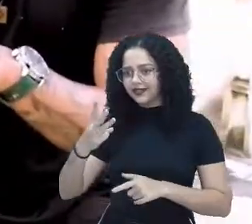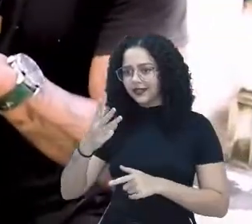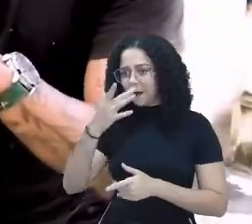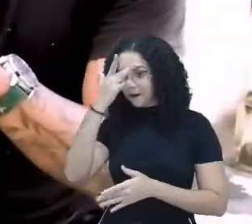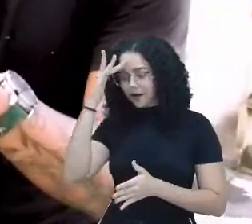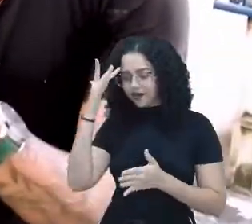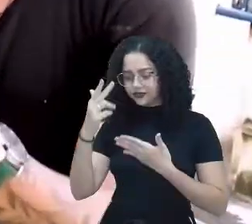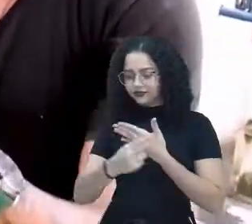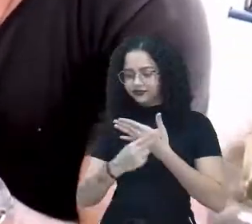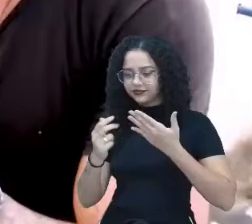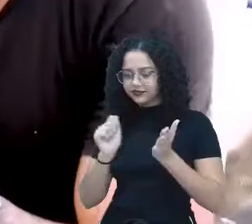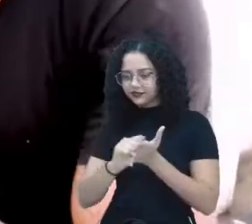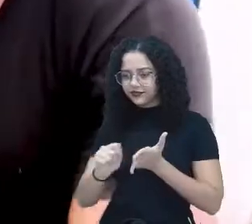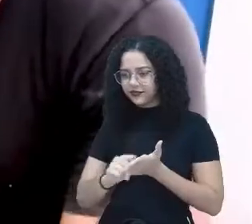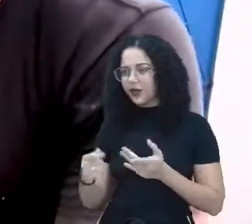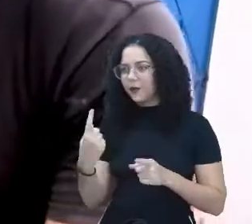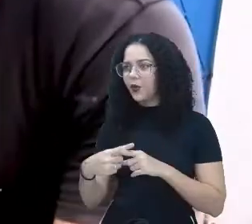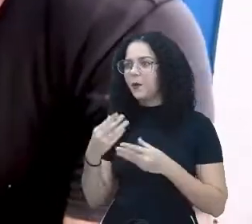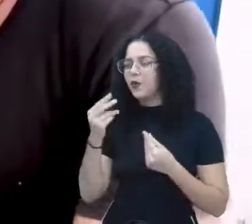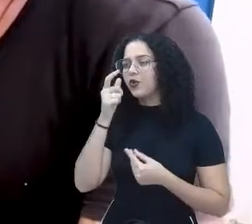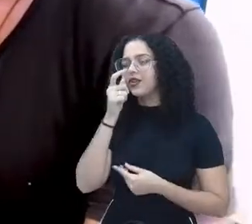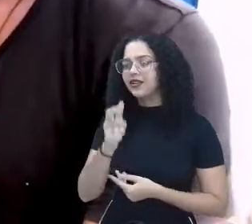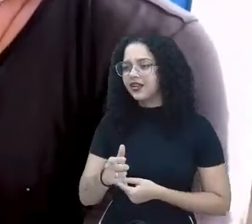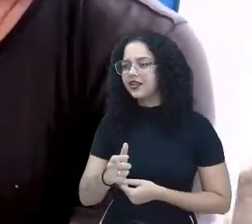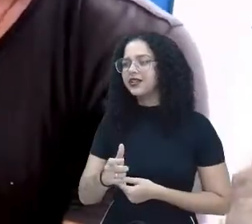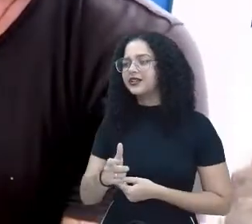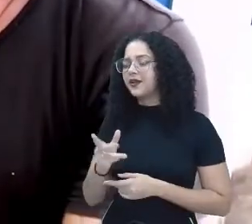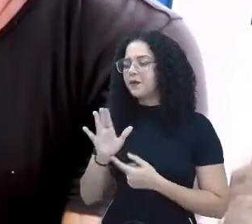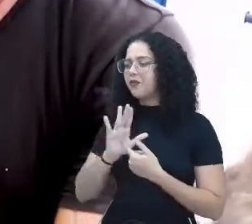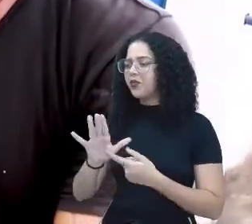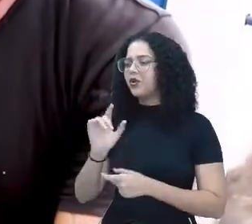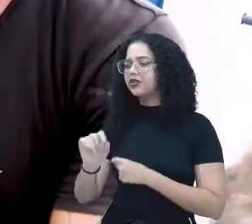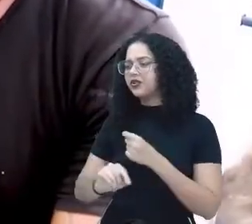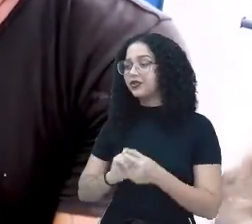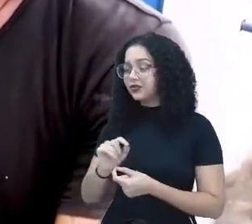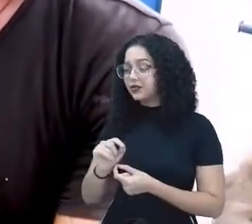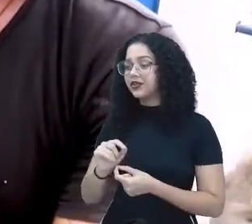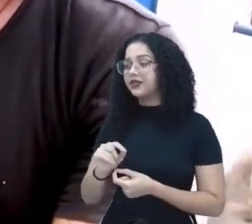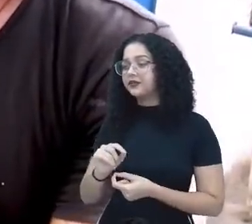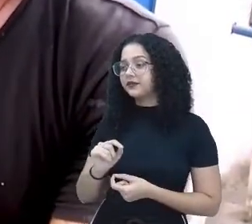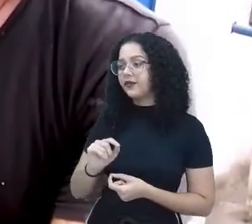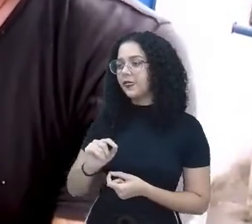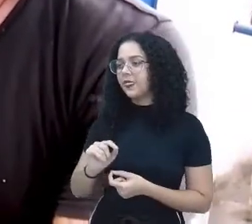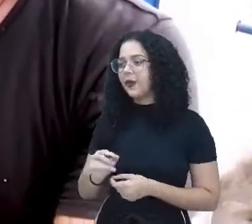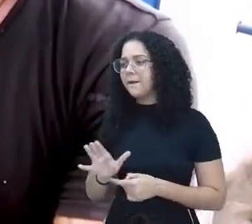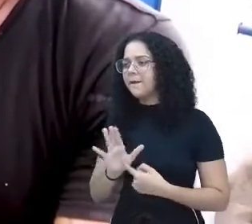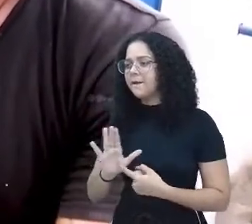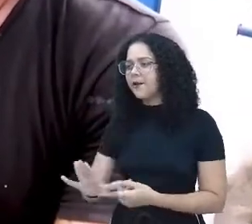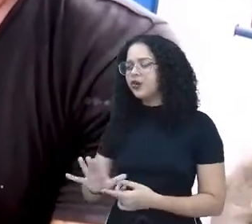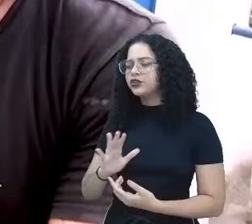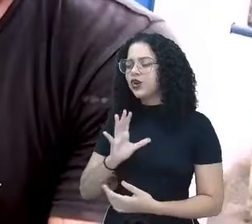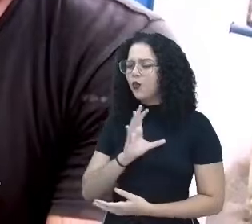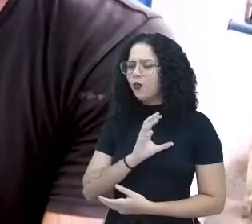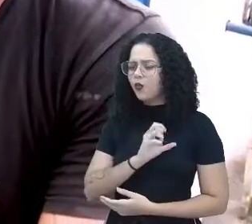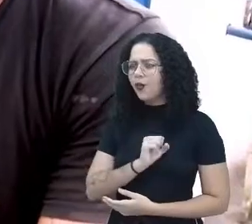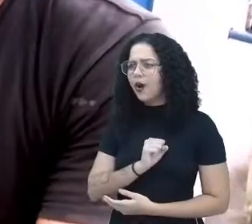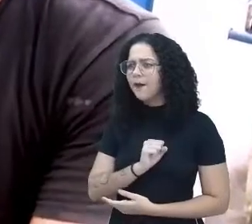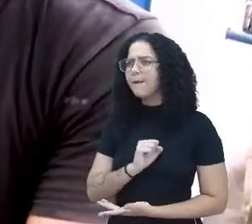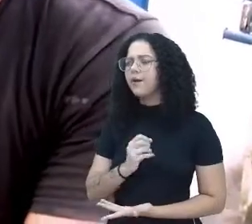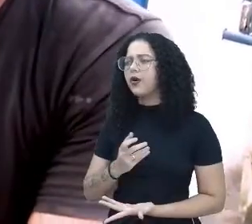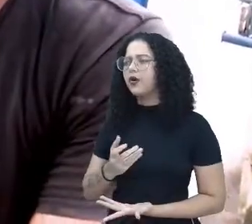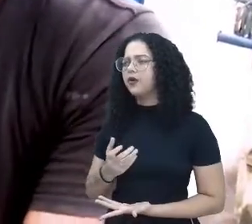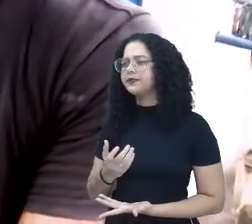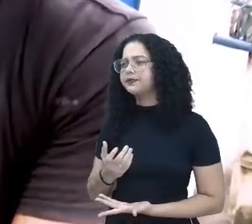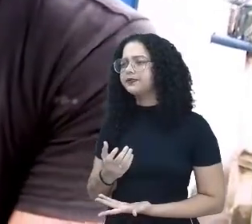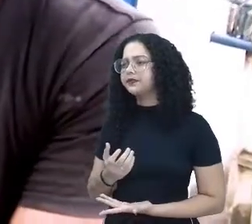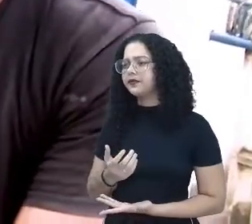escritores, porque ele é muito interessante, que ele mostra o amor sendo